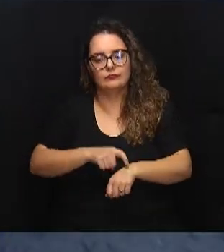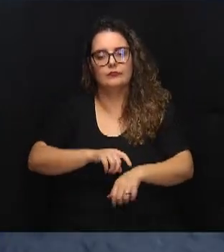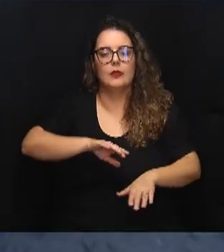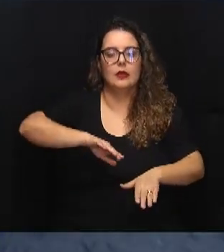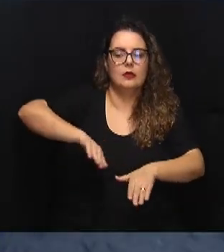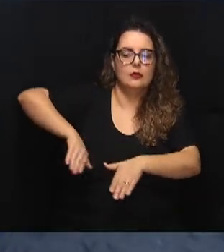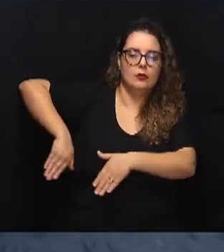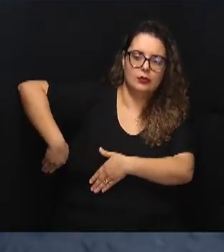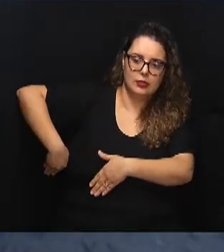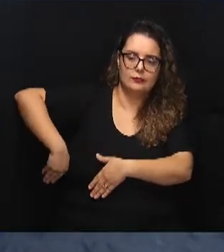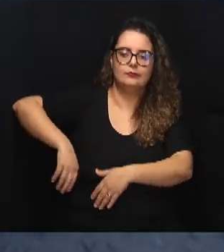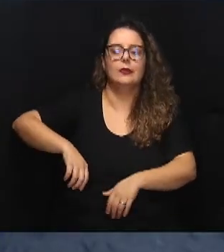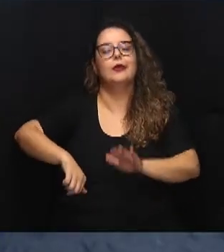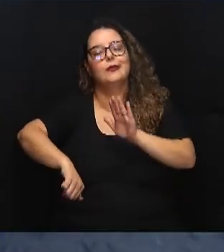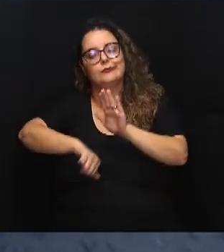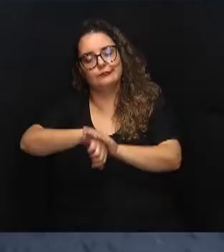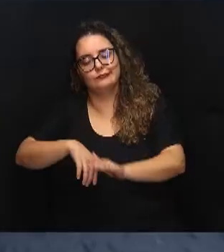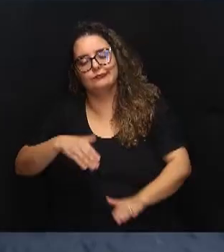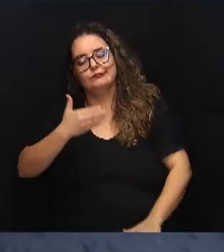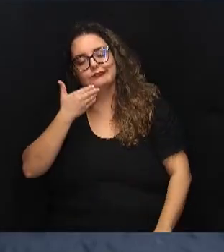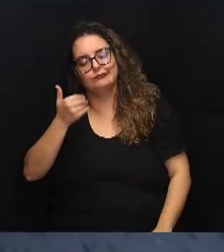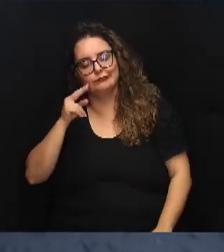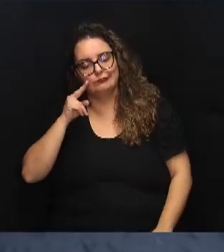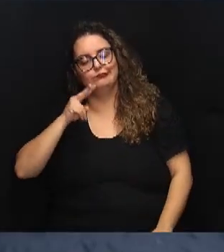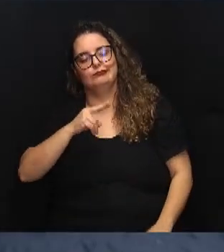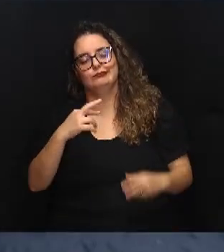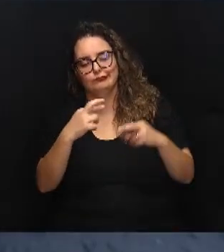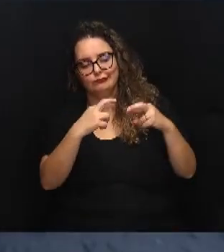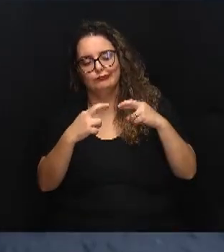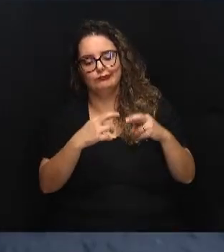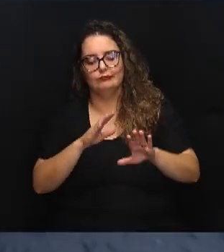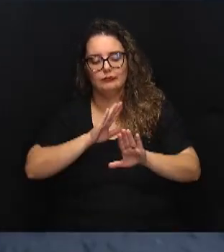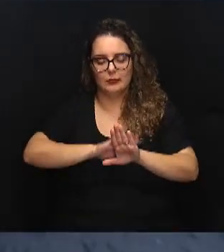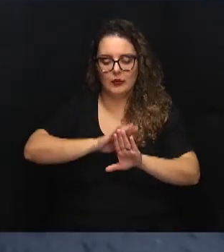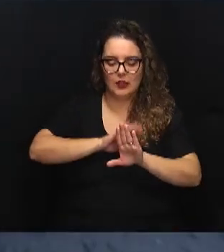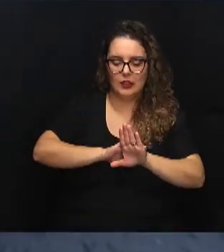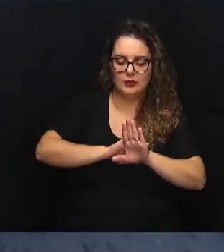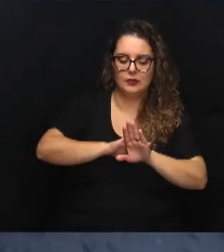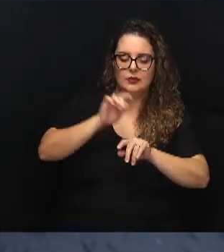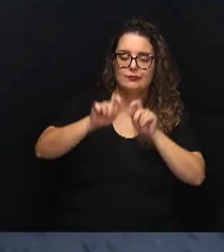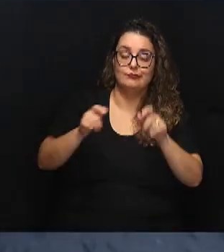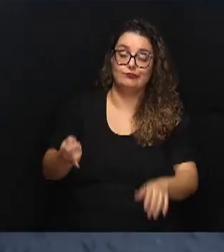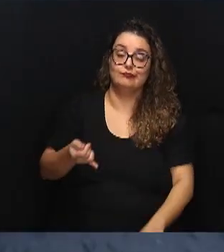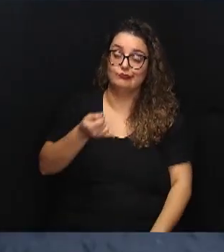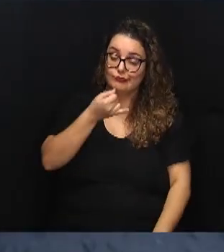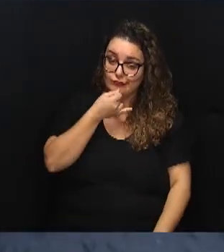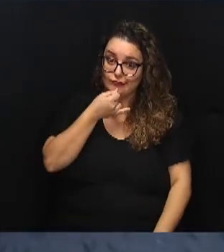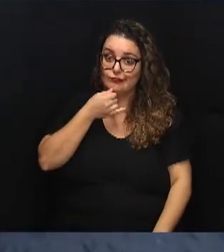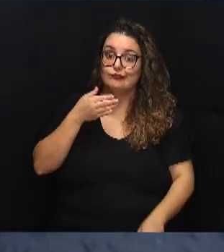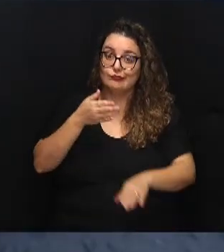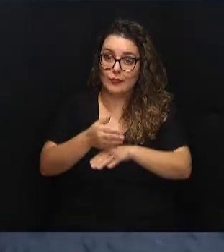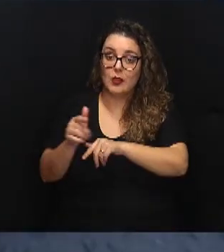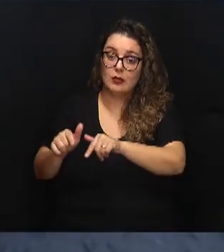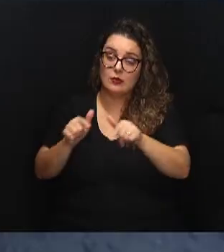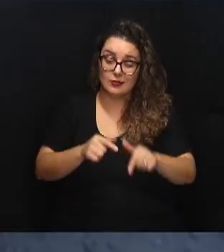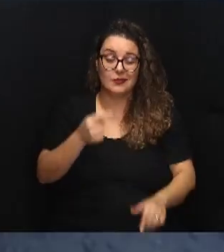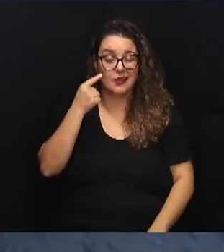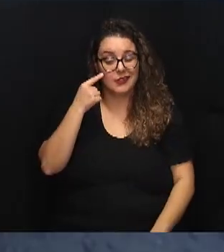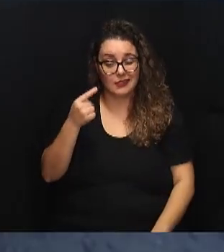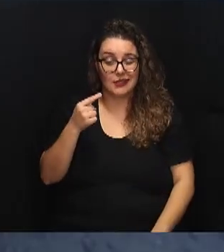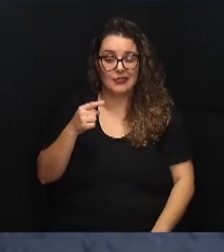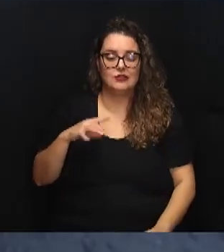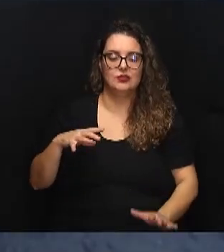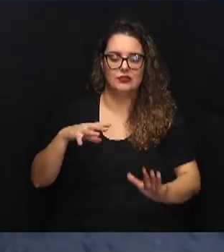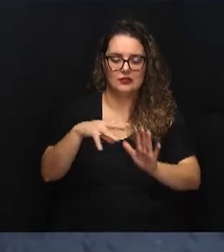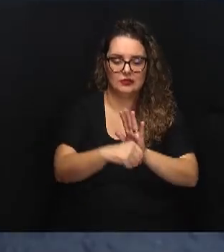jogar para trás e isso facilita muito a ação daqueles que, infelizmente, vão a esses locais na intenção de